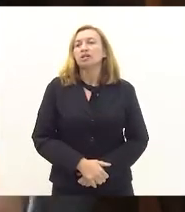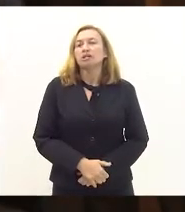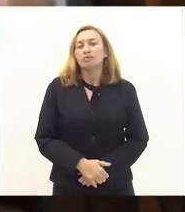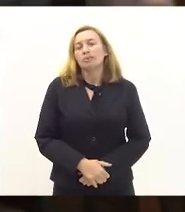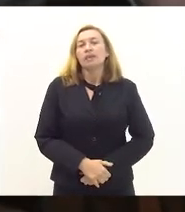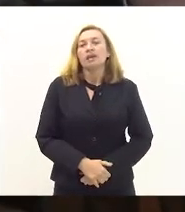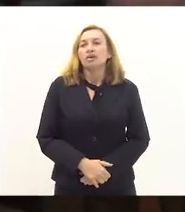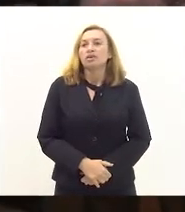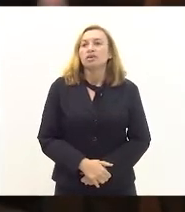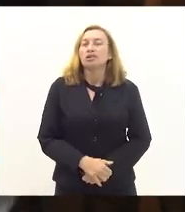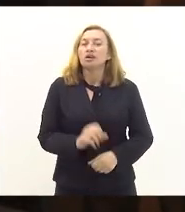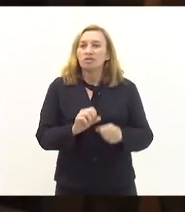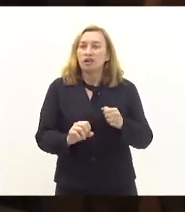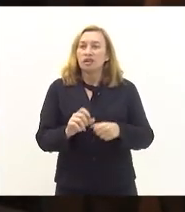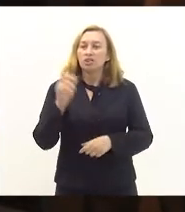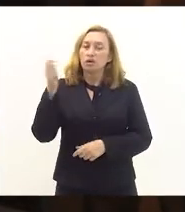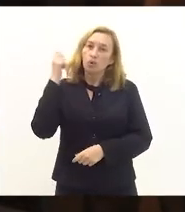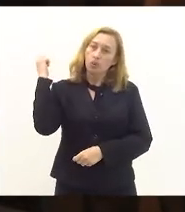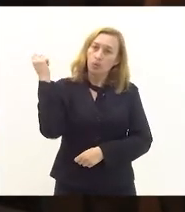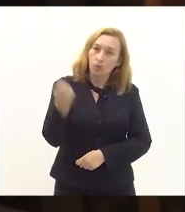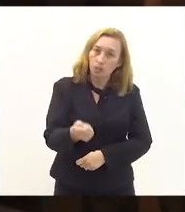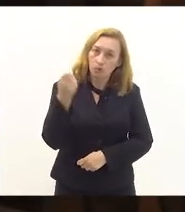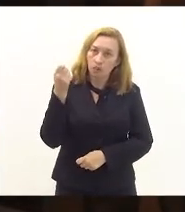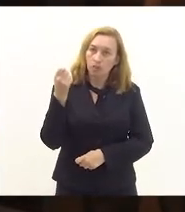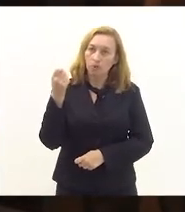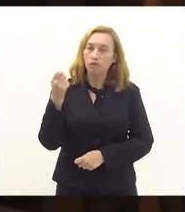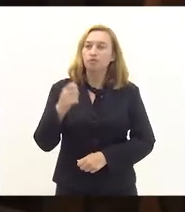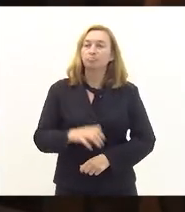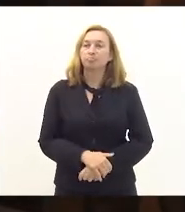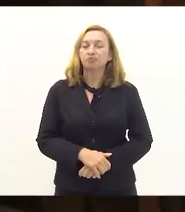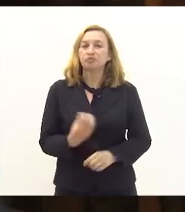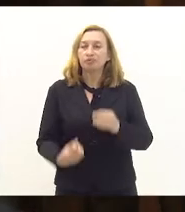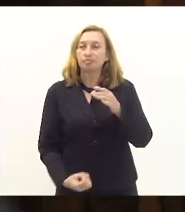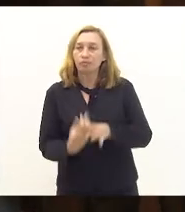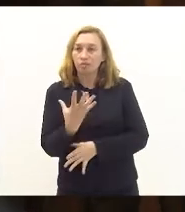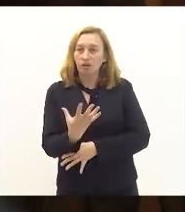Isso ele fez no Rio Grande do Sul. Ele criou